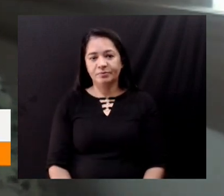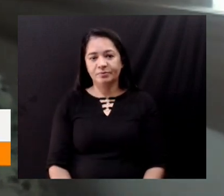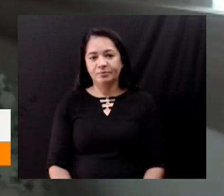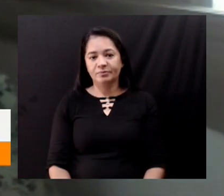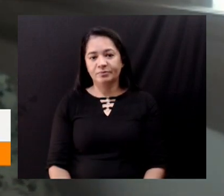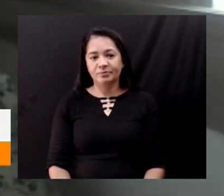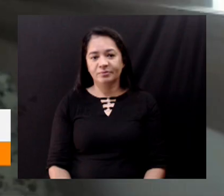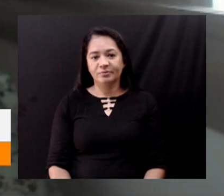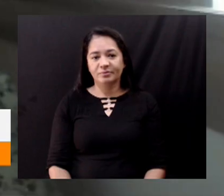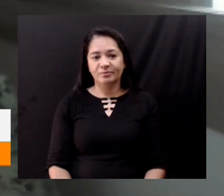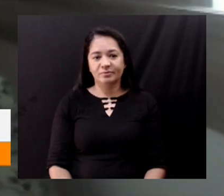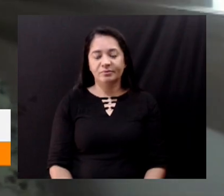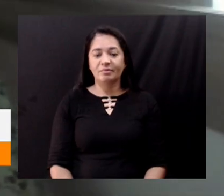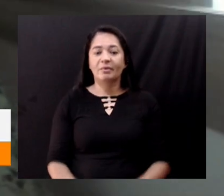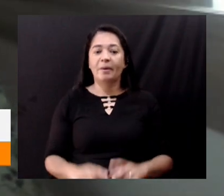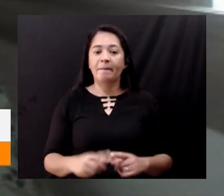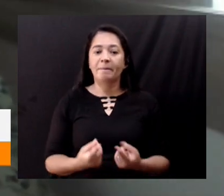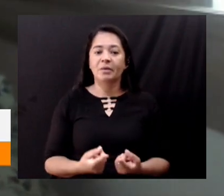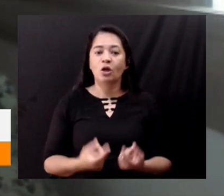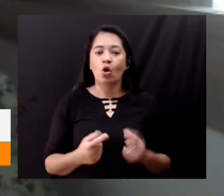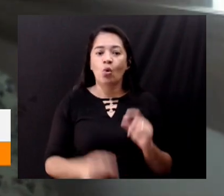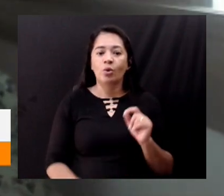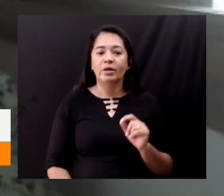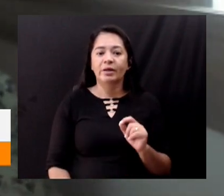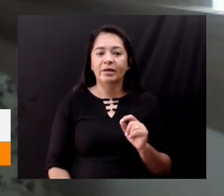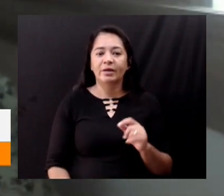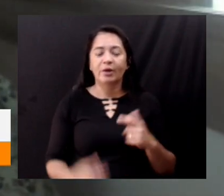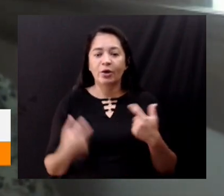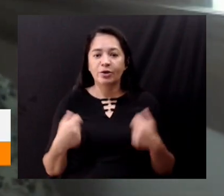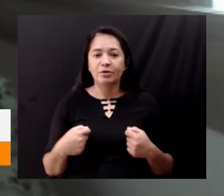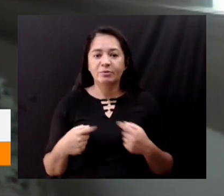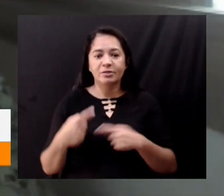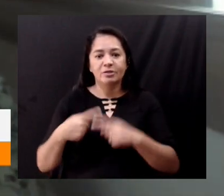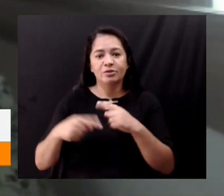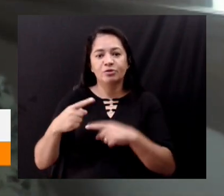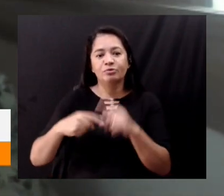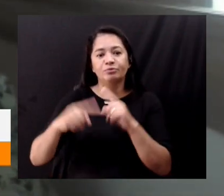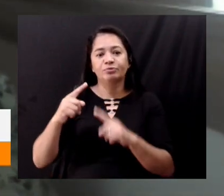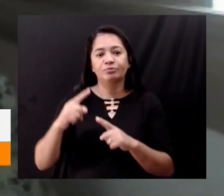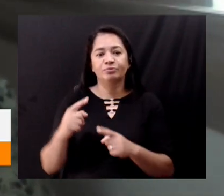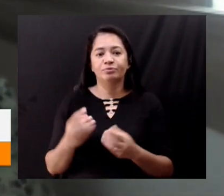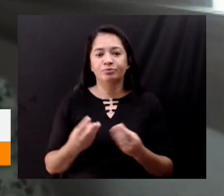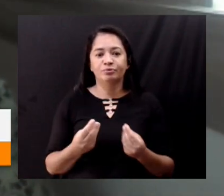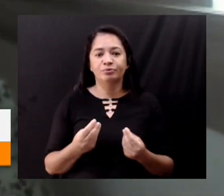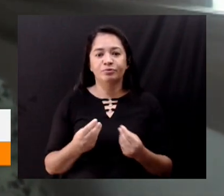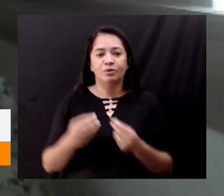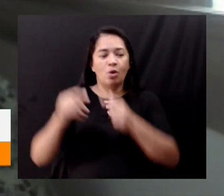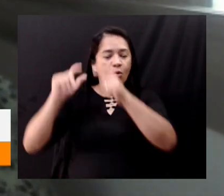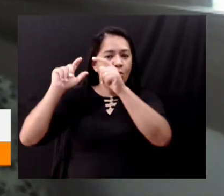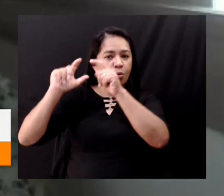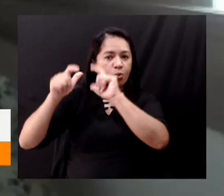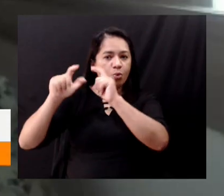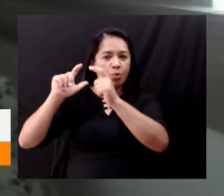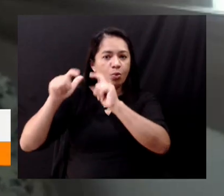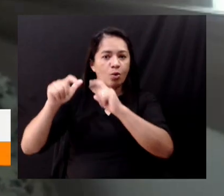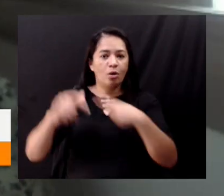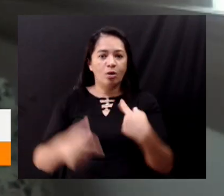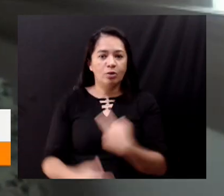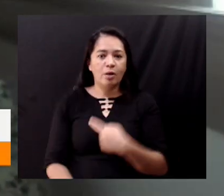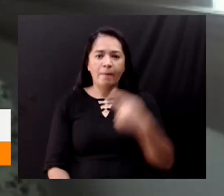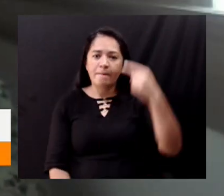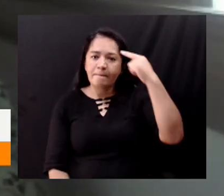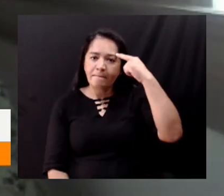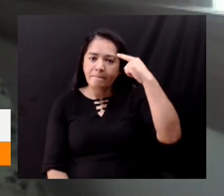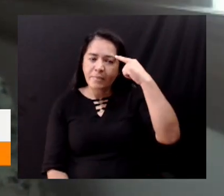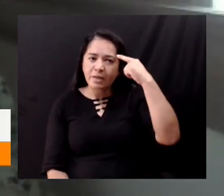precisa para desenvolver ou não, né, uma questão de transtorno, quando a gente pensa nos transtornos alimentares,